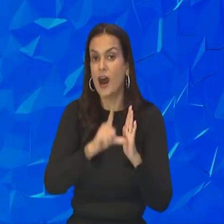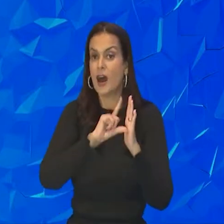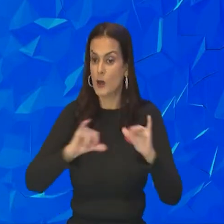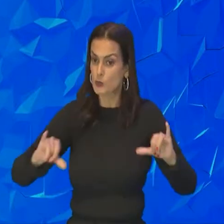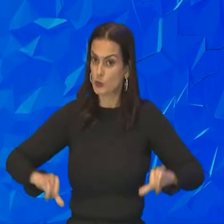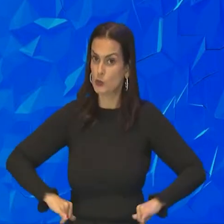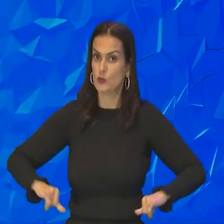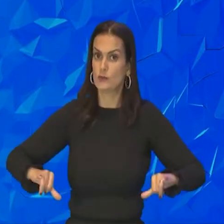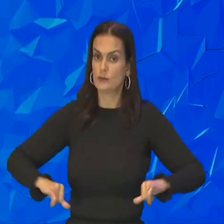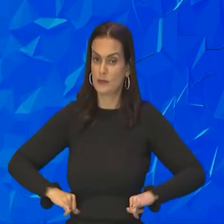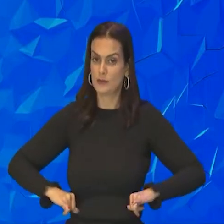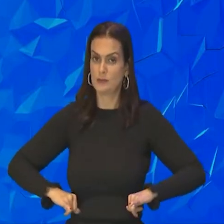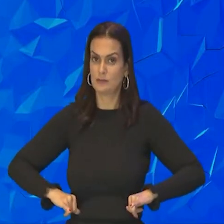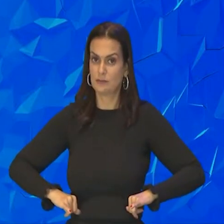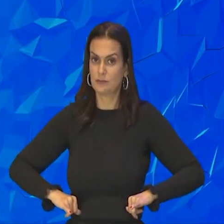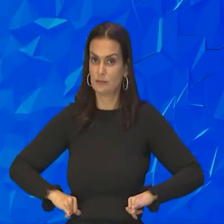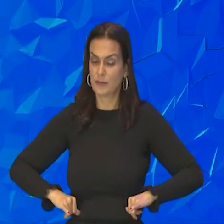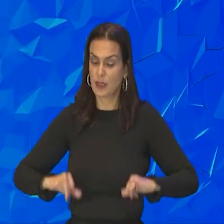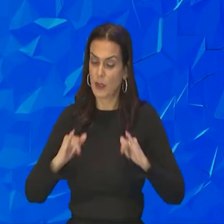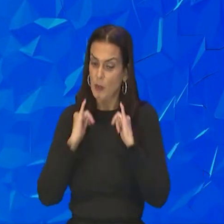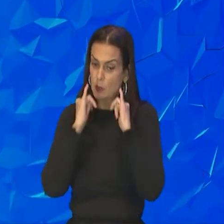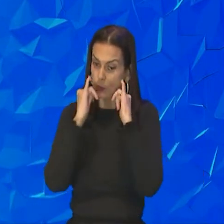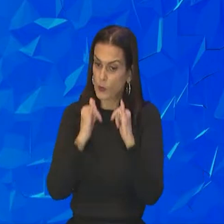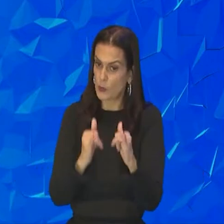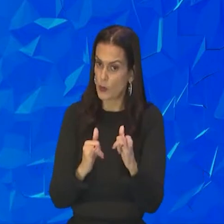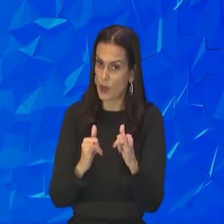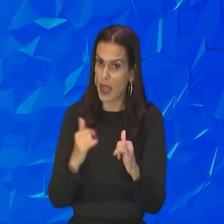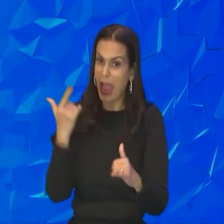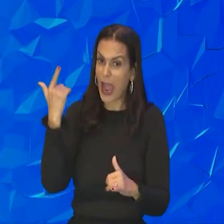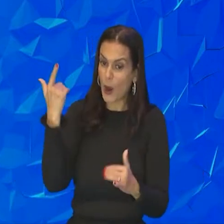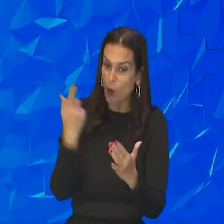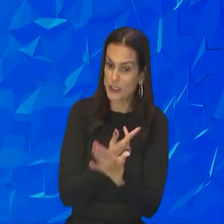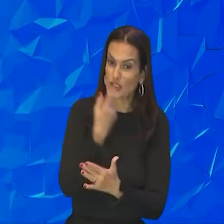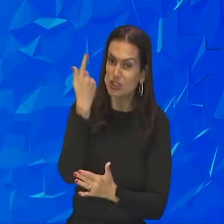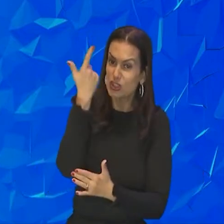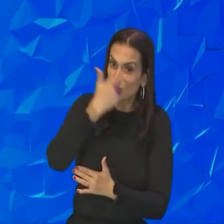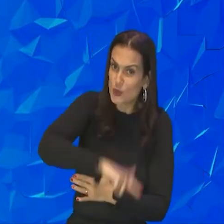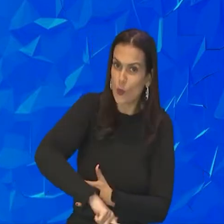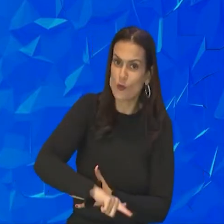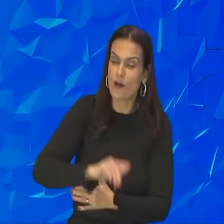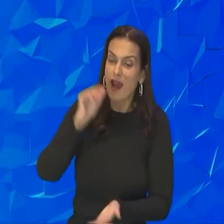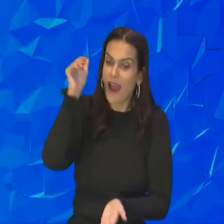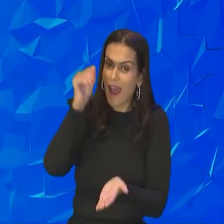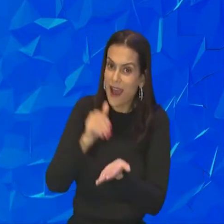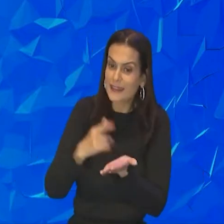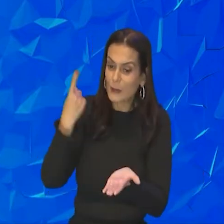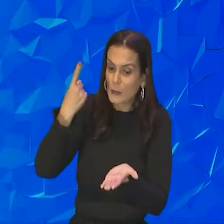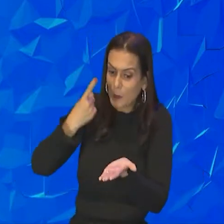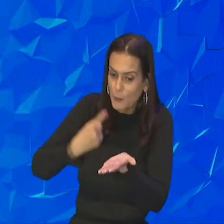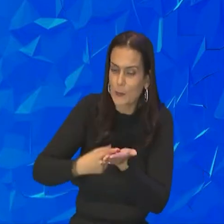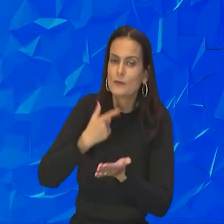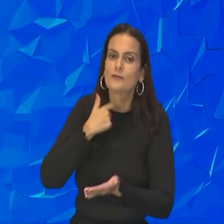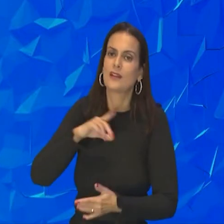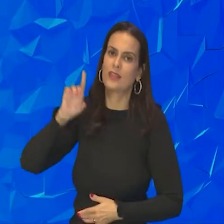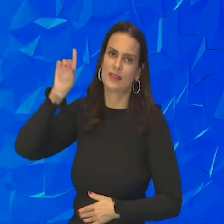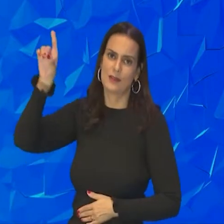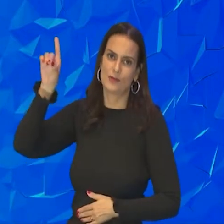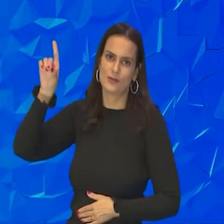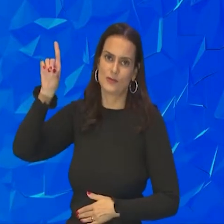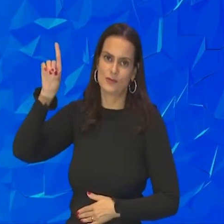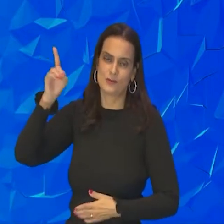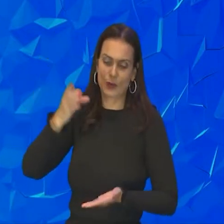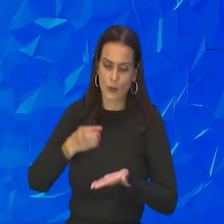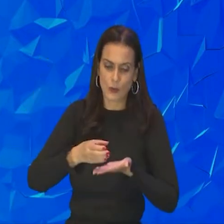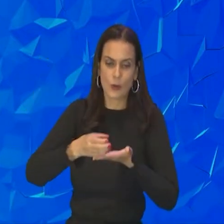sofrimento. Pois vos digo que nunca mais a comerei até que ela se cumpra no reino de Deus. E tomando um cálice, havendo